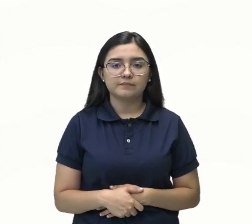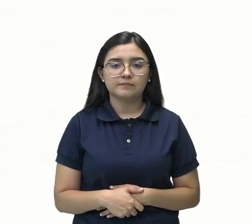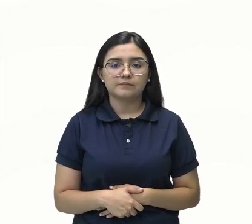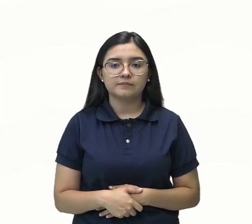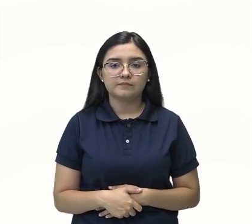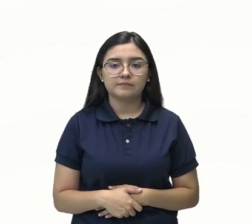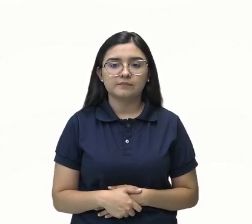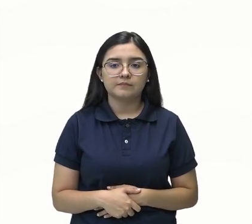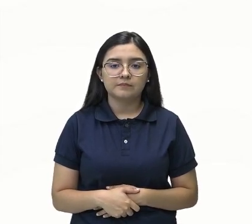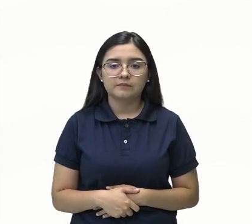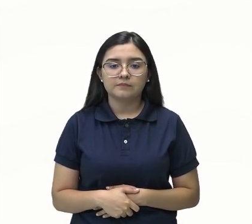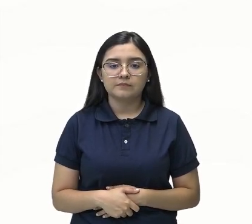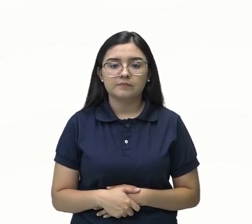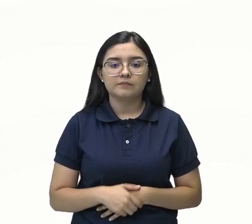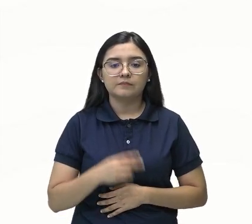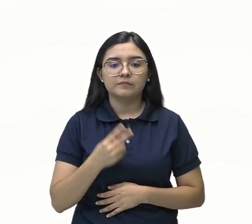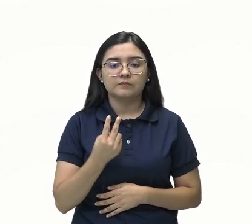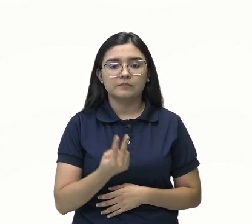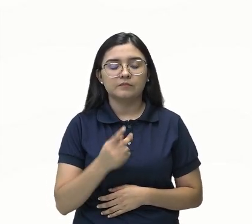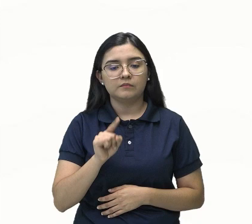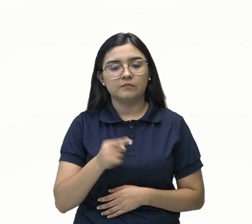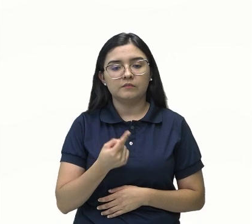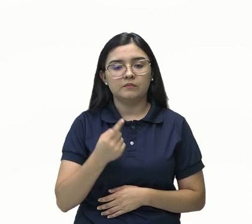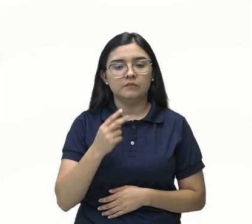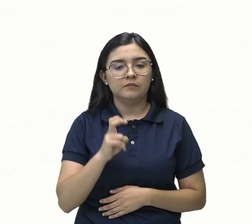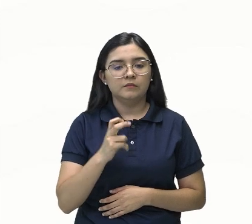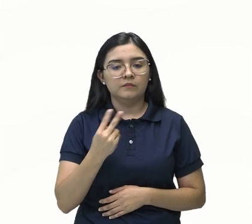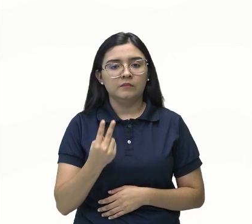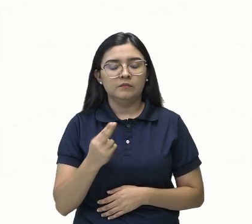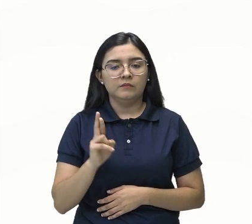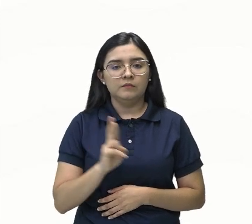uma quantidade, né, de R$